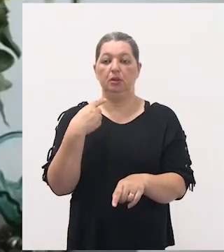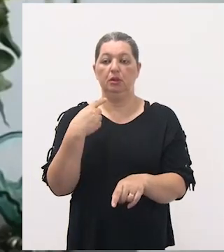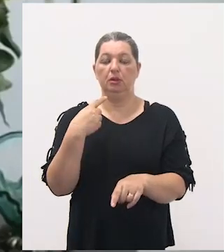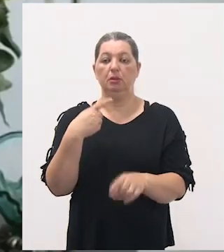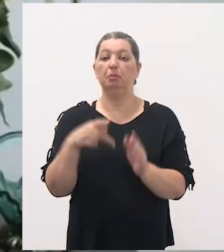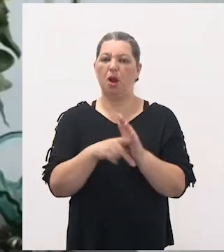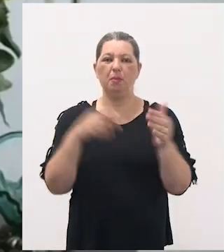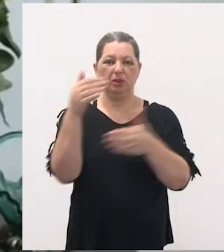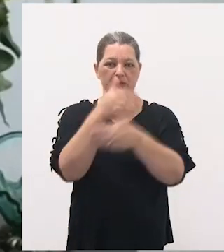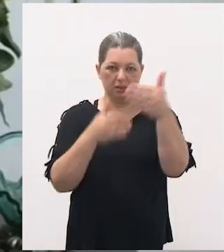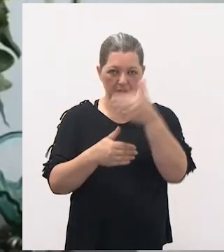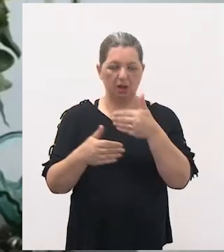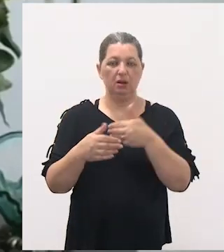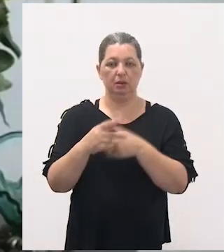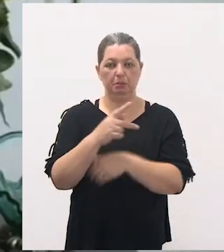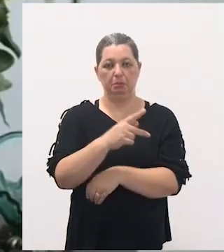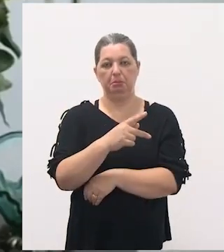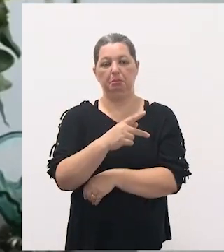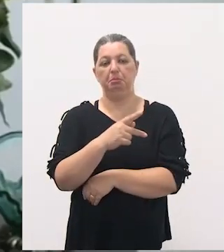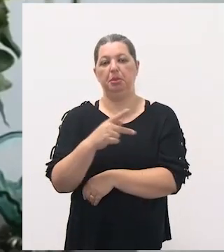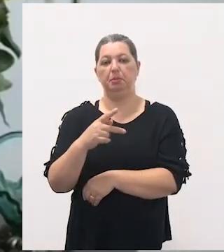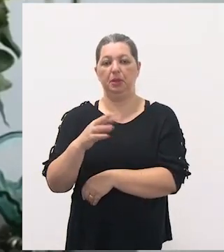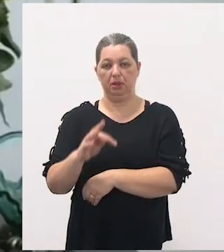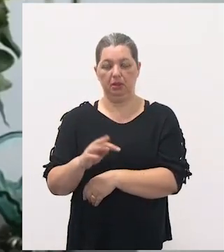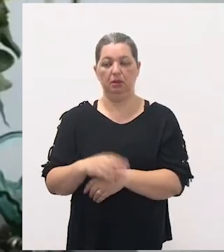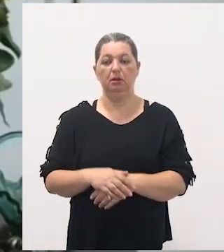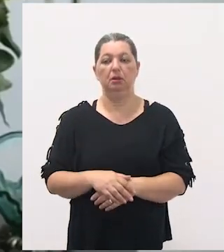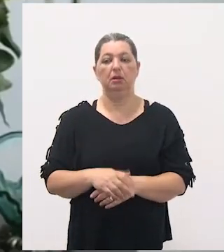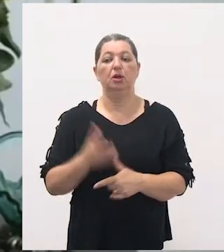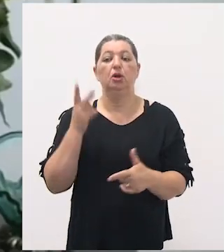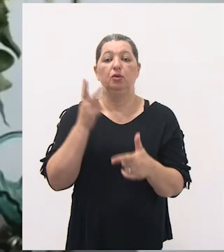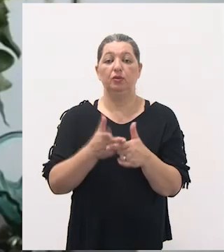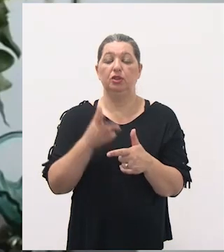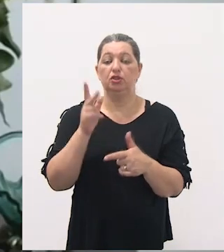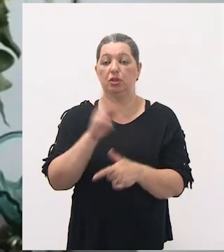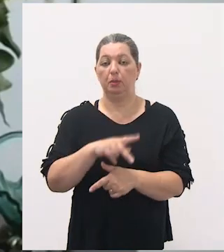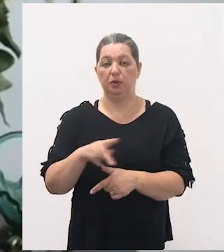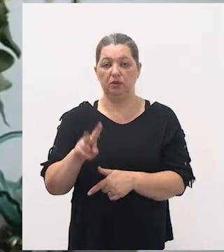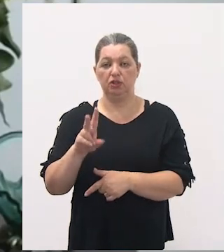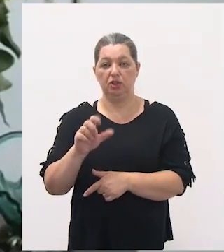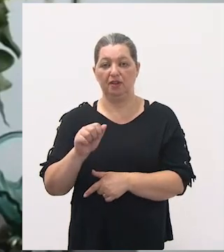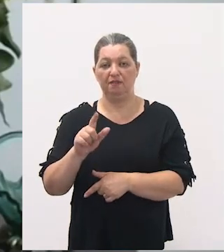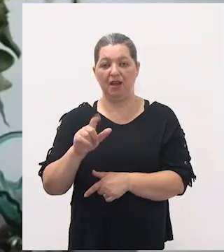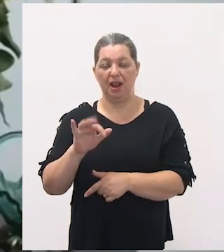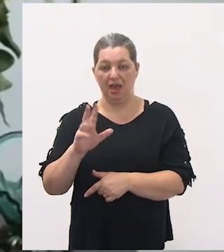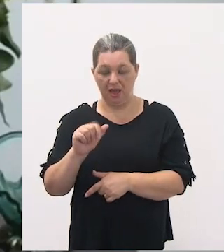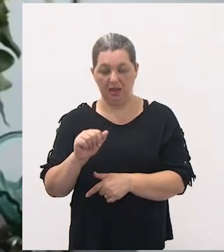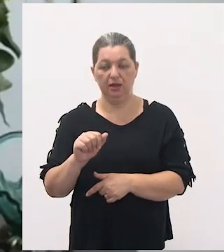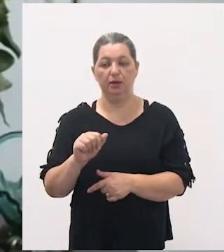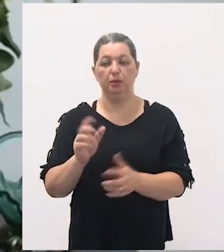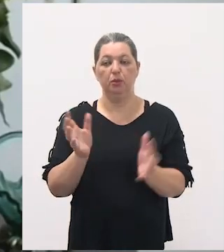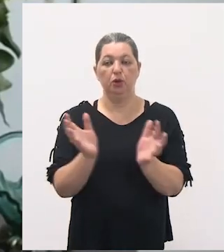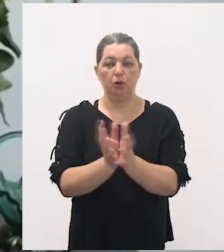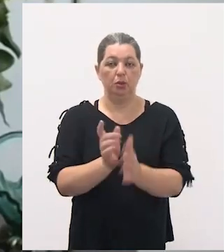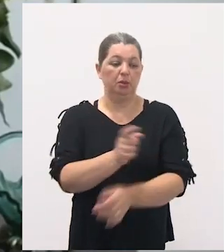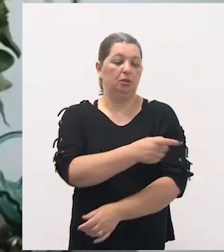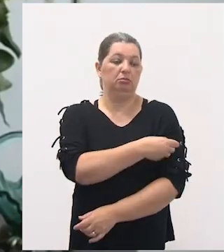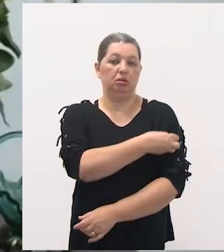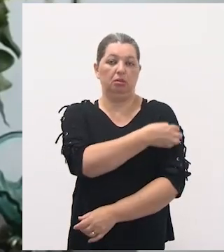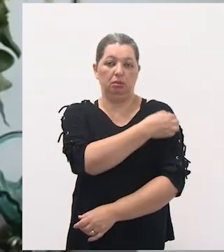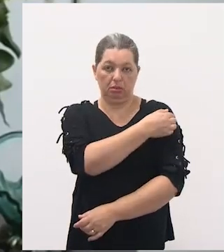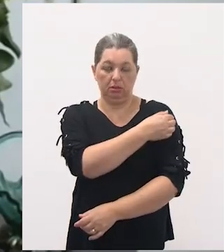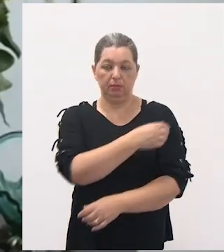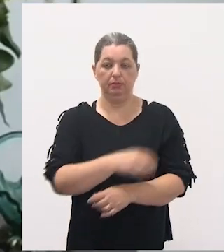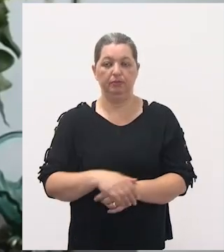esses slides aqui, esse PPT e o vídeo da professora Valéria Marques para os anos iniciais. Eles vão fazer